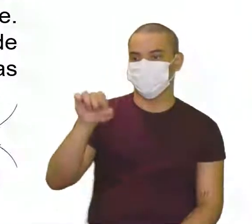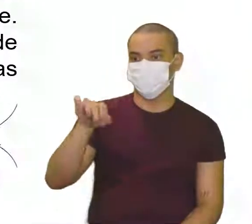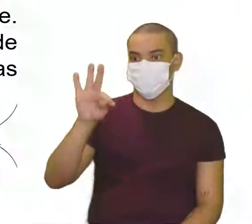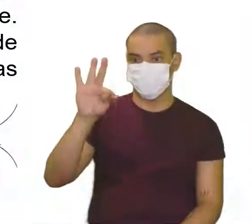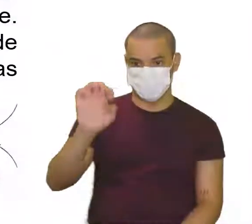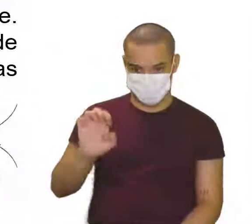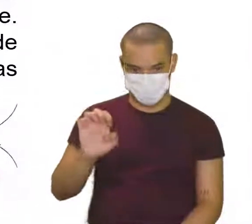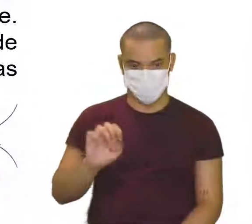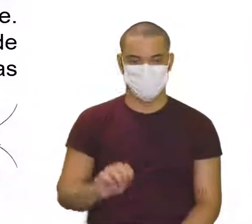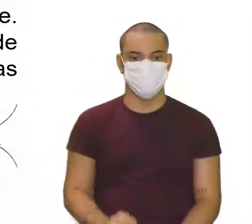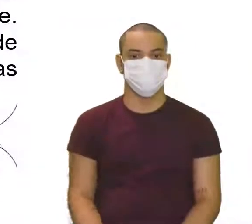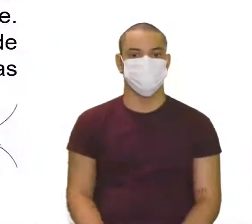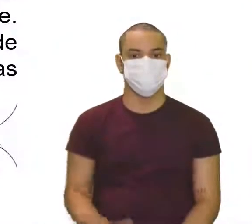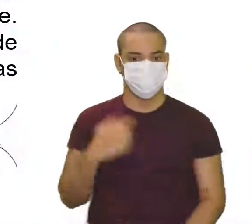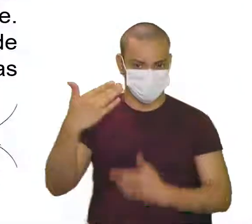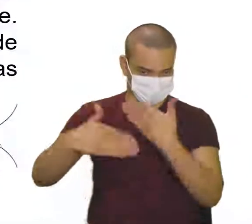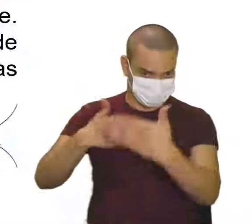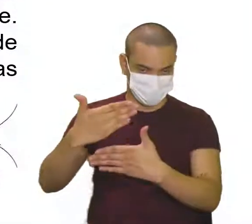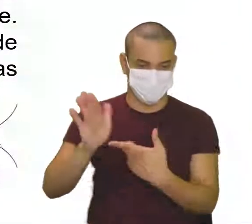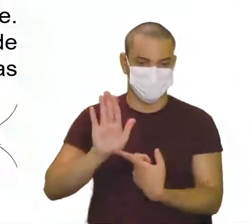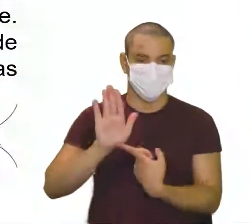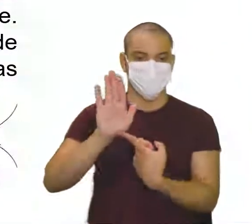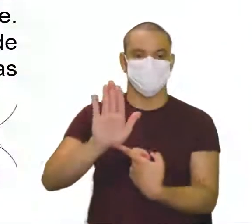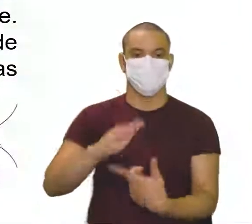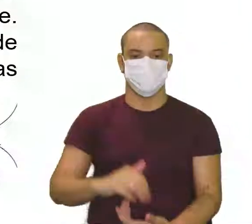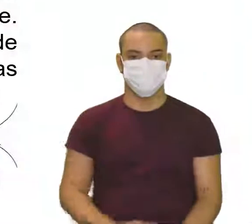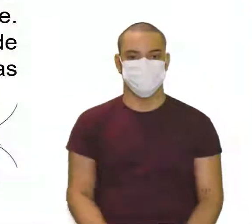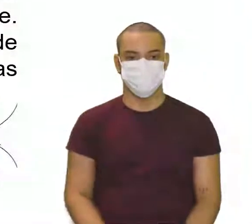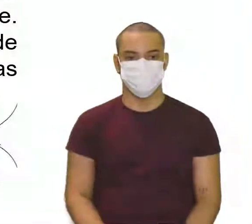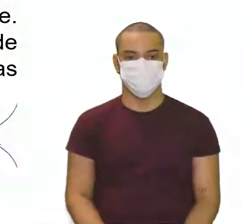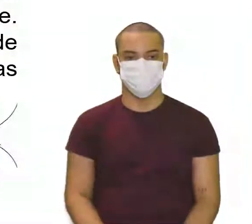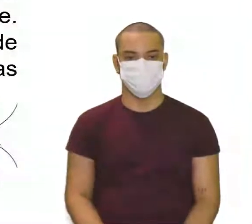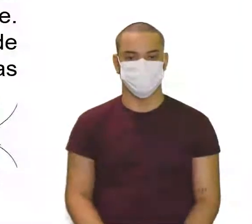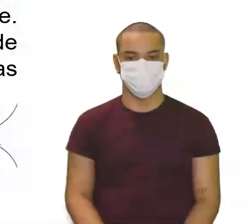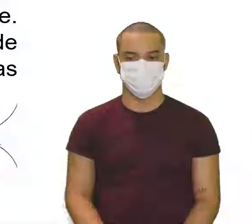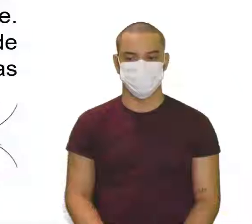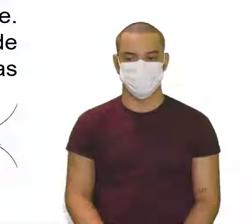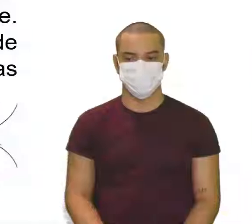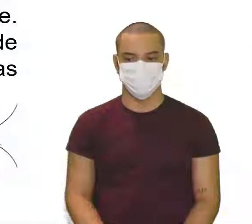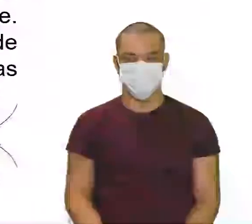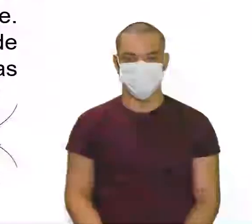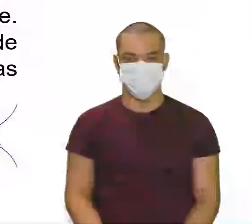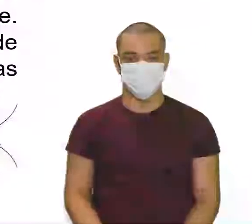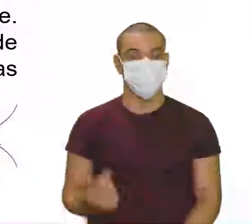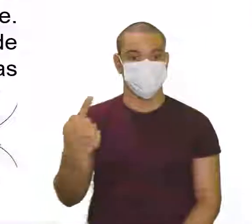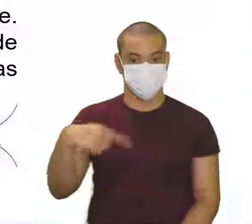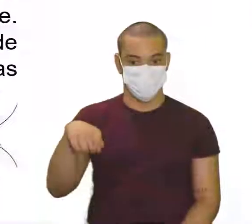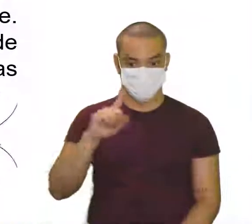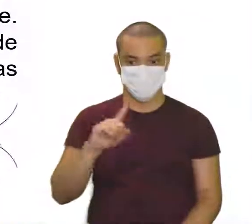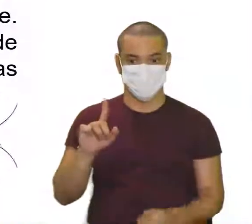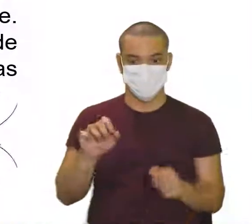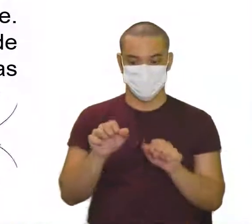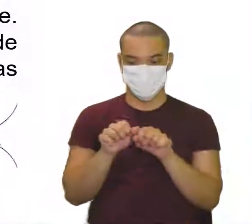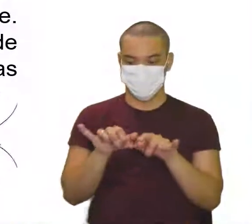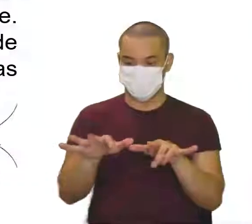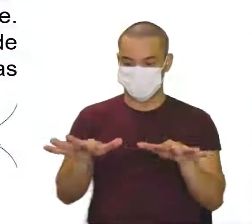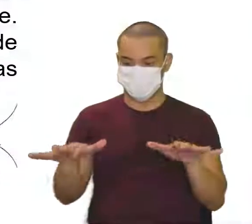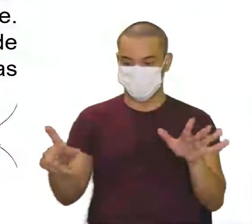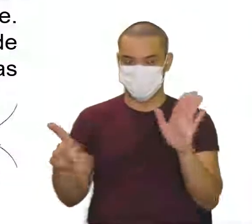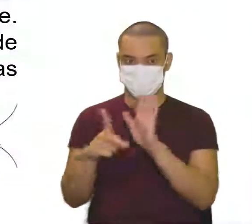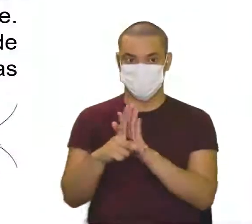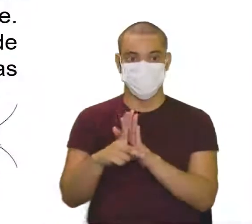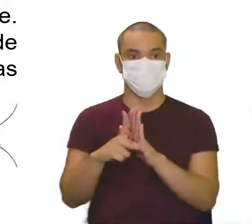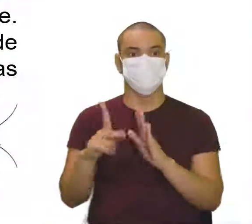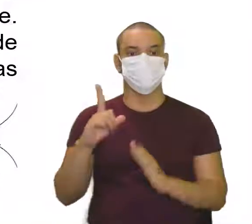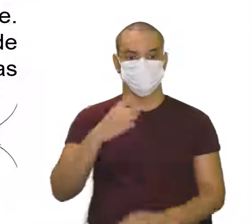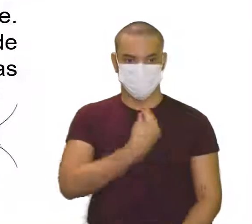Eu vou colocar isso numa próxima imagem para vocês verem, tá bom? Pessoal, olha só, essas linhas de indução existem